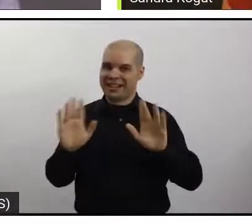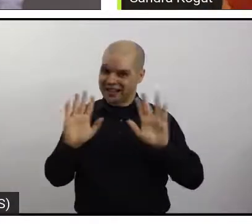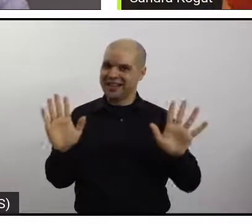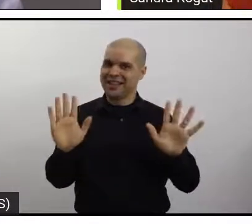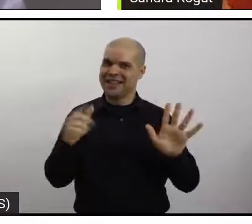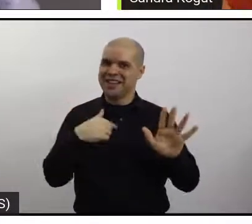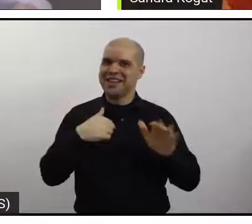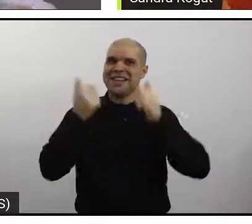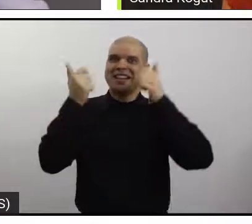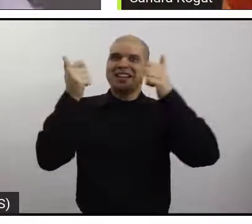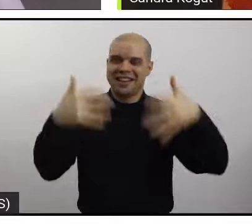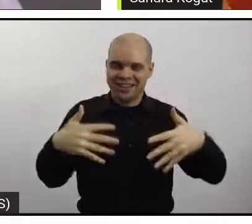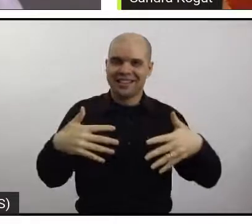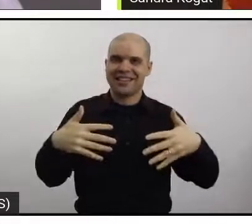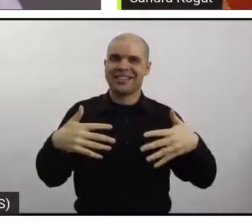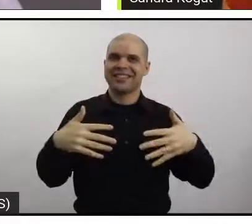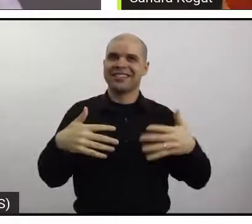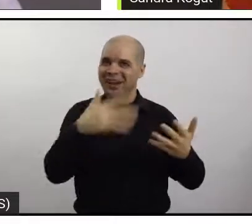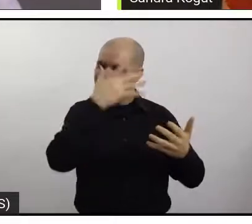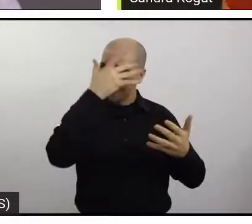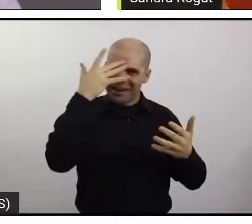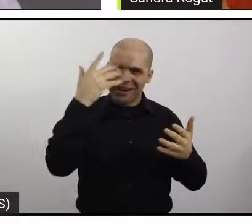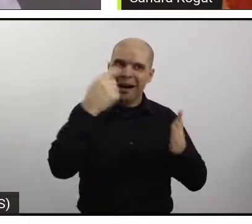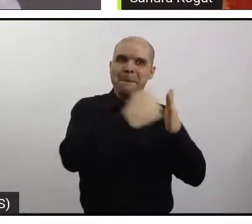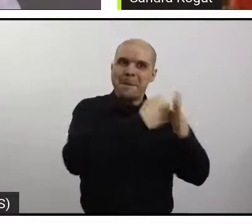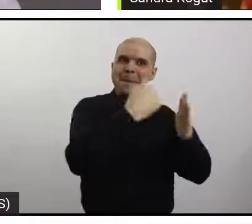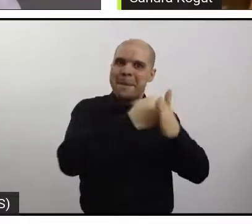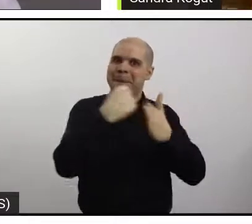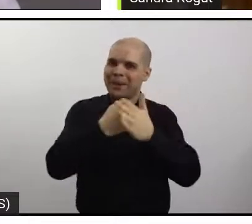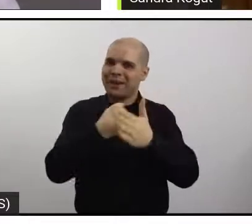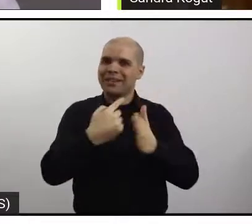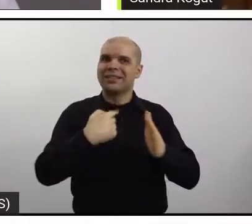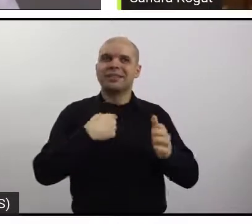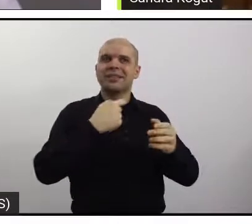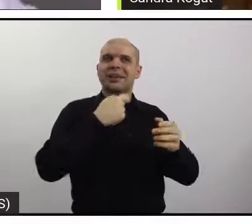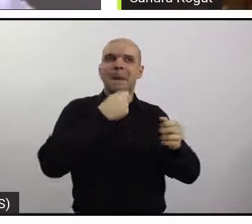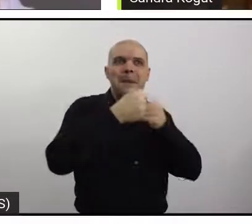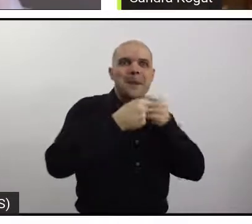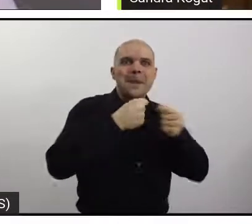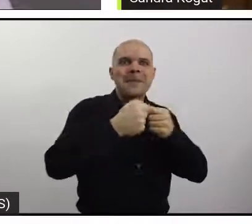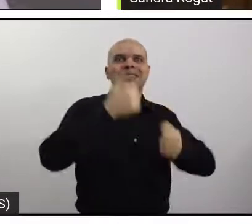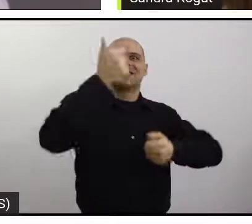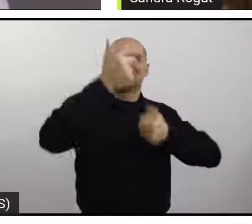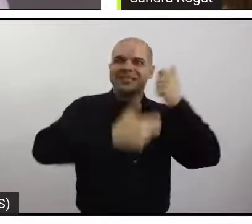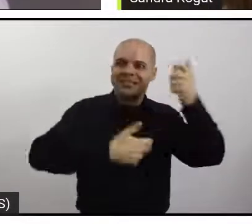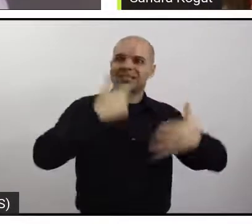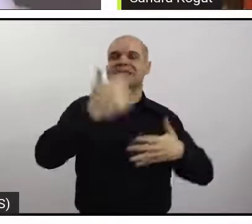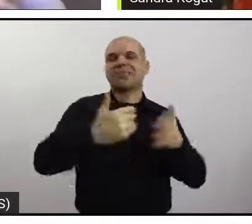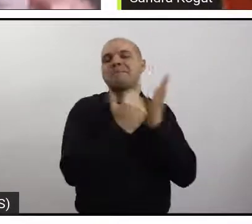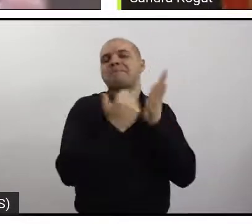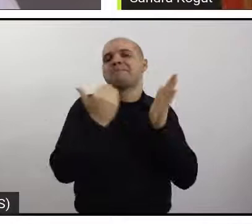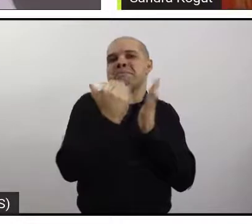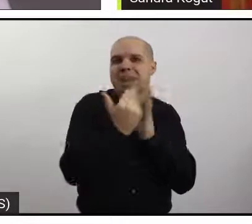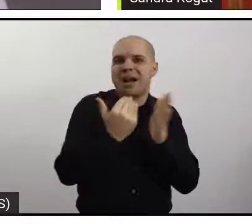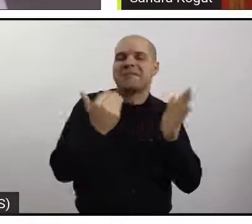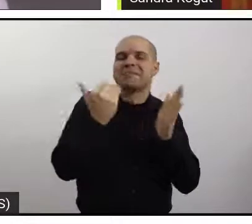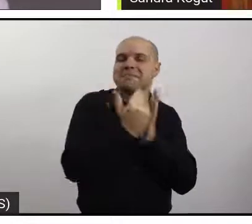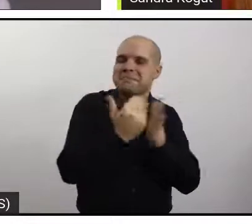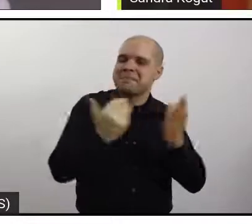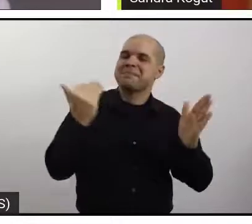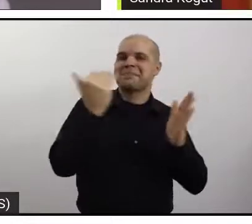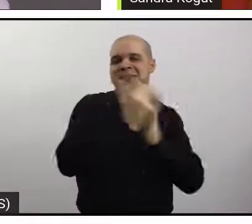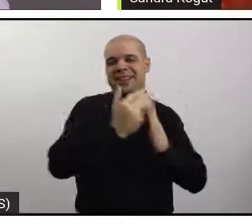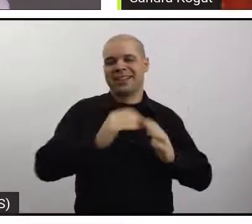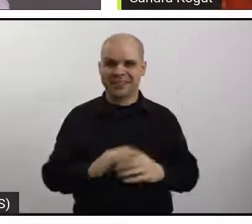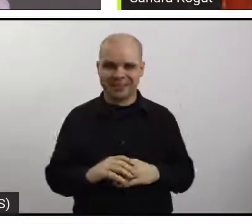questão da entrevista era uma referência de televisão. Então, a entrevista... Né? Tinha um negócio